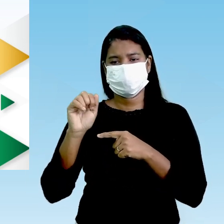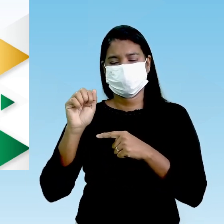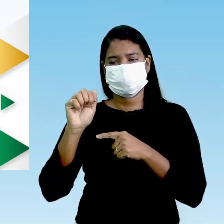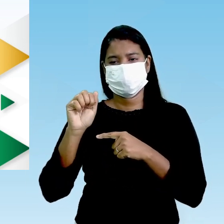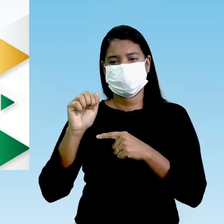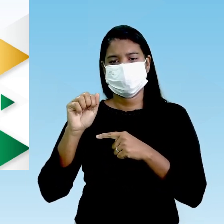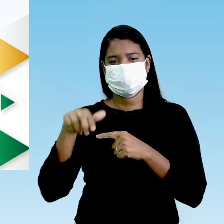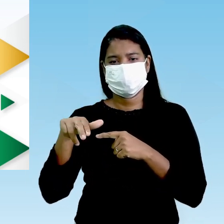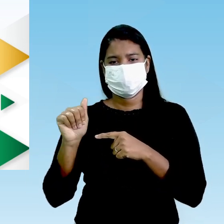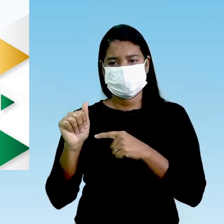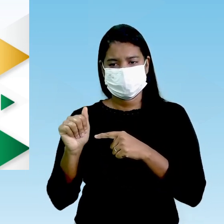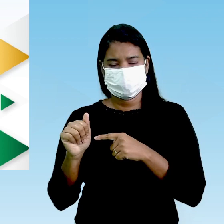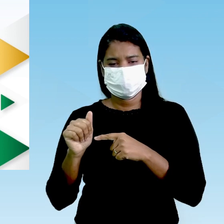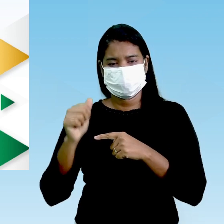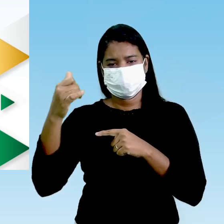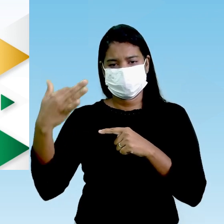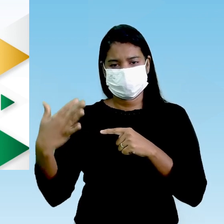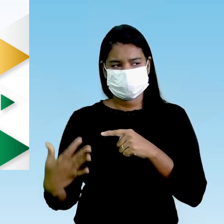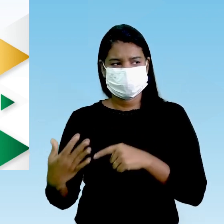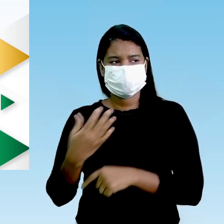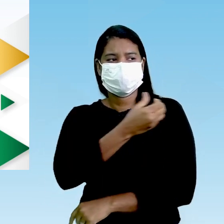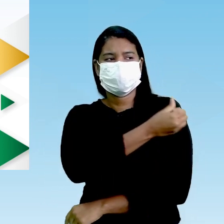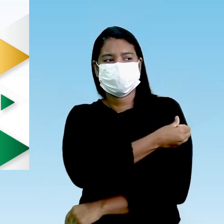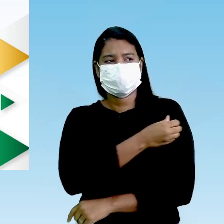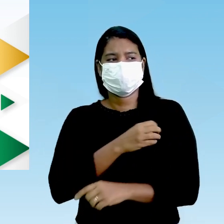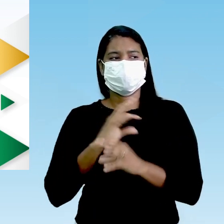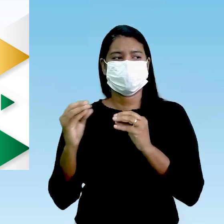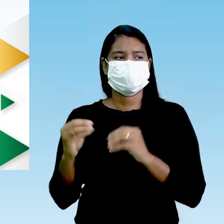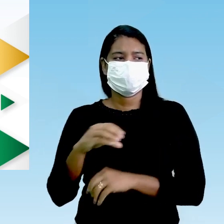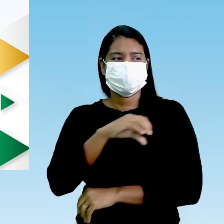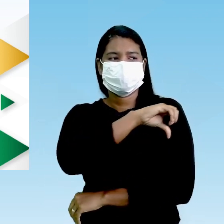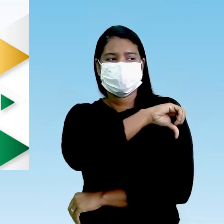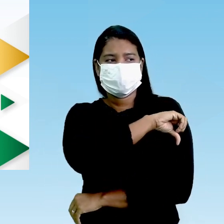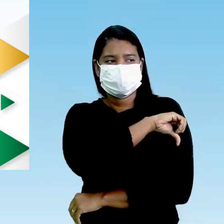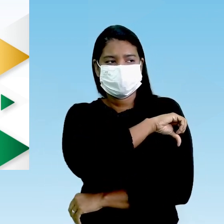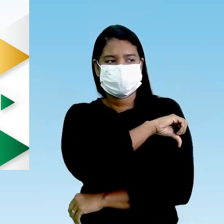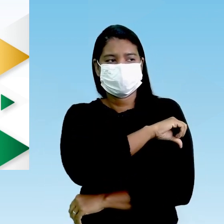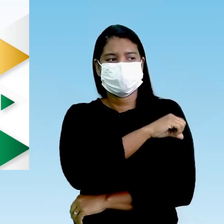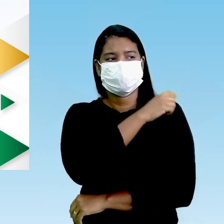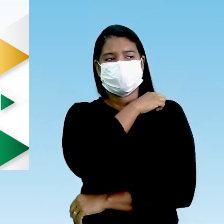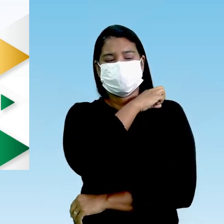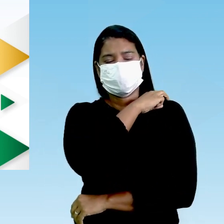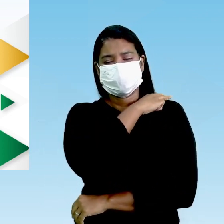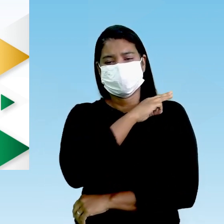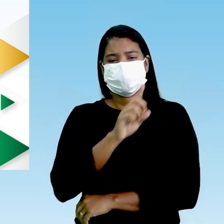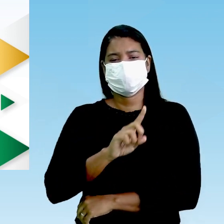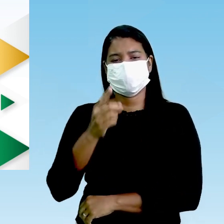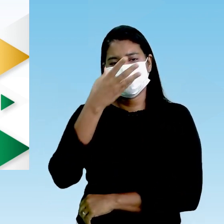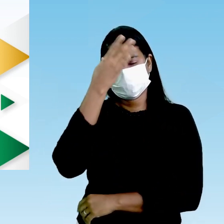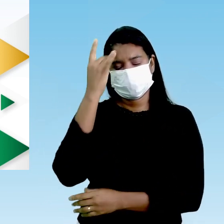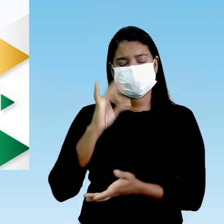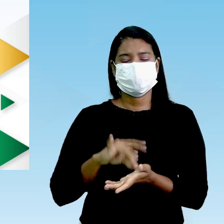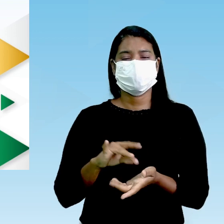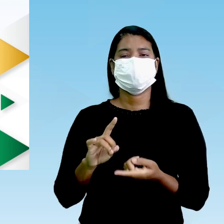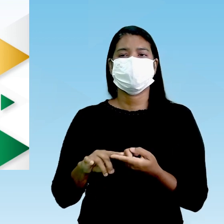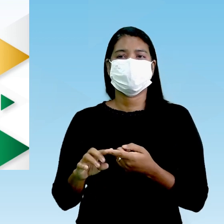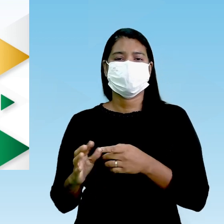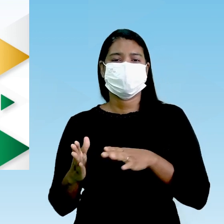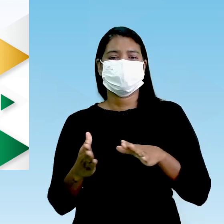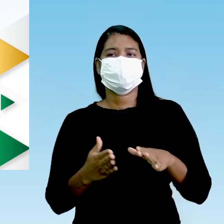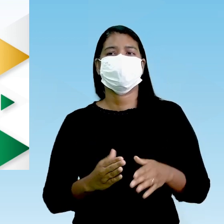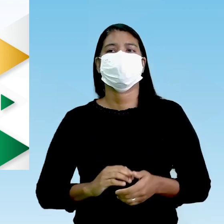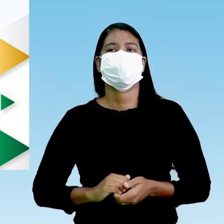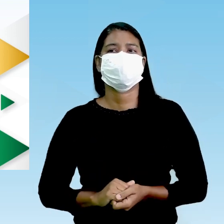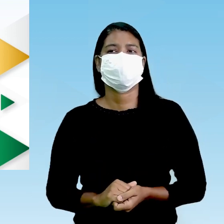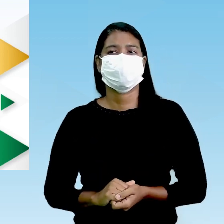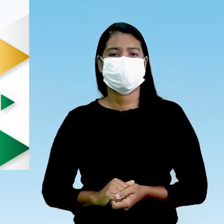eu já falei desde o 6º ano, a gente revisa até o 9º e vai até o médio, tá bom? Não esquece, então, euclidiana,